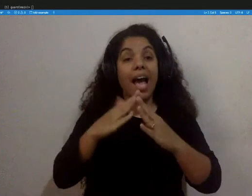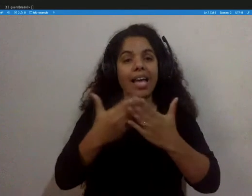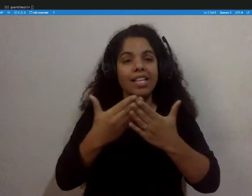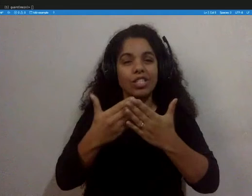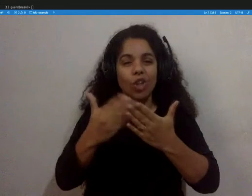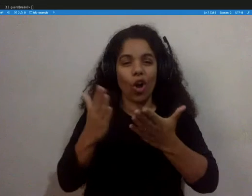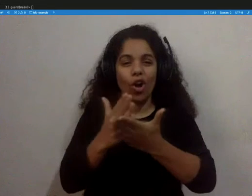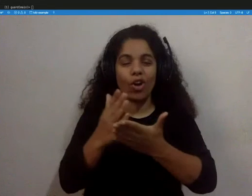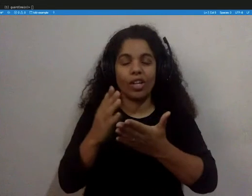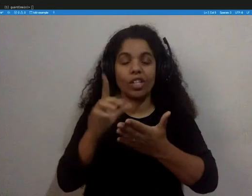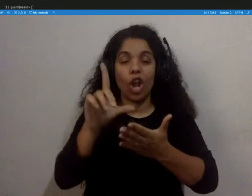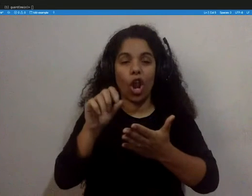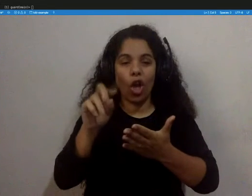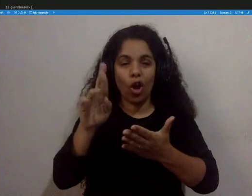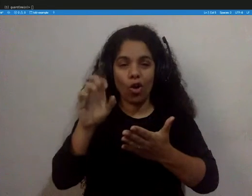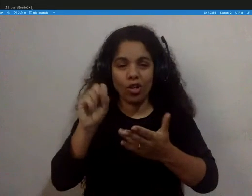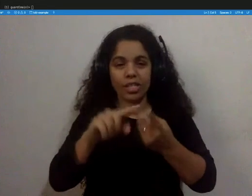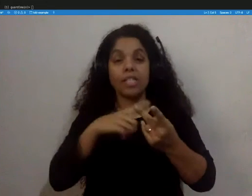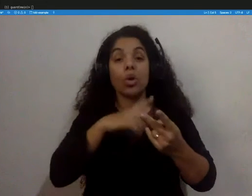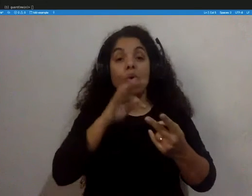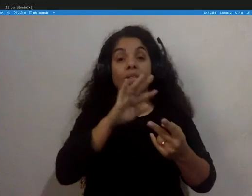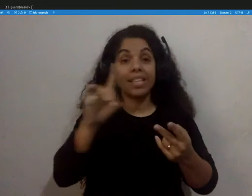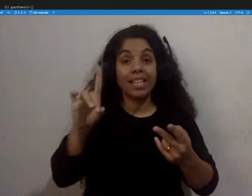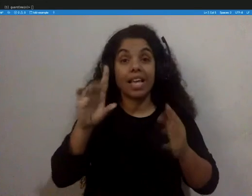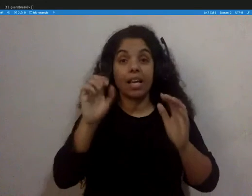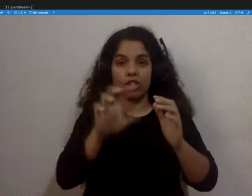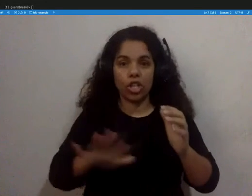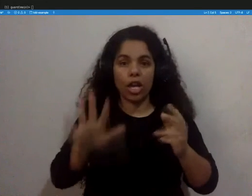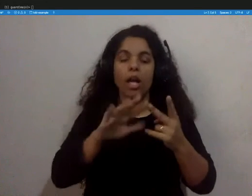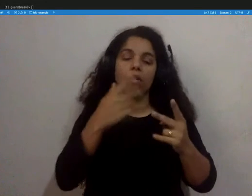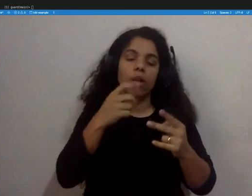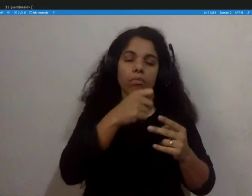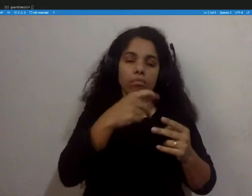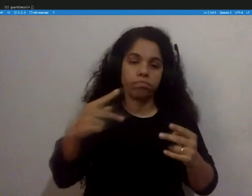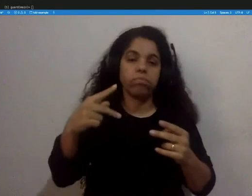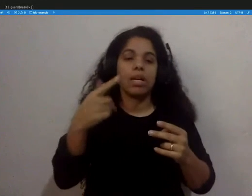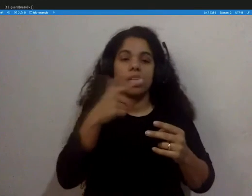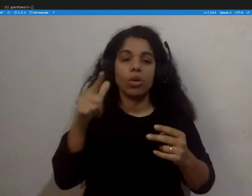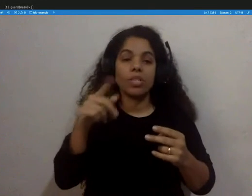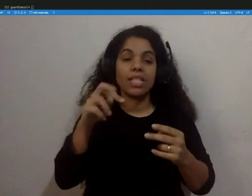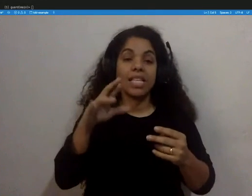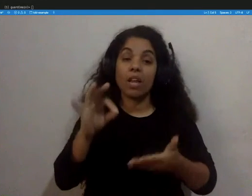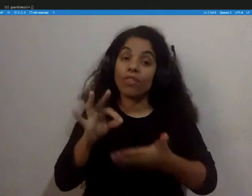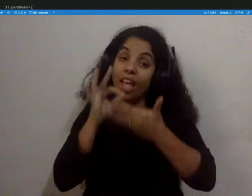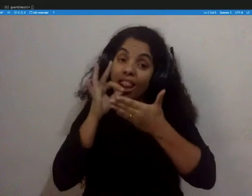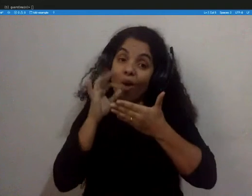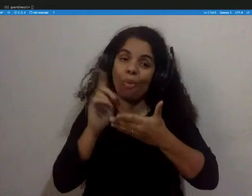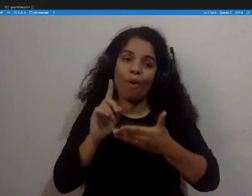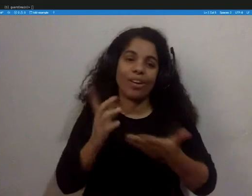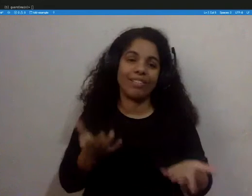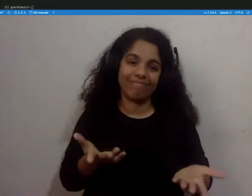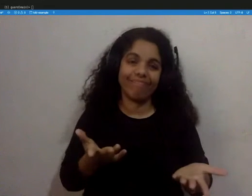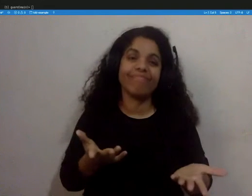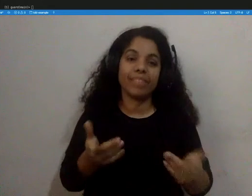Londres e a escola, o TDD por geral, ele fala assim, olha, aplicação de terceiro você não moca. Você tem que fazer um teste para